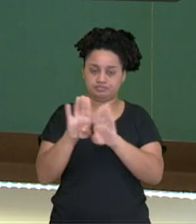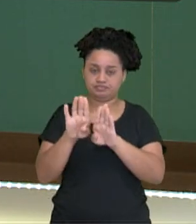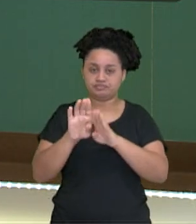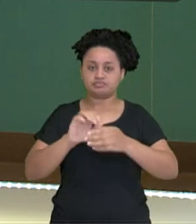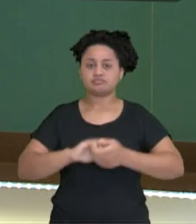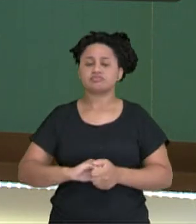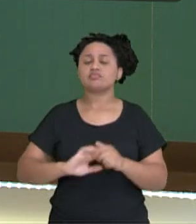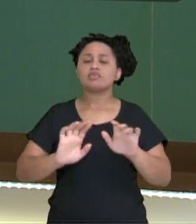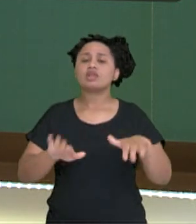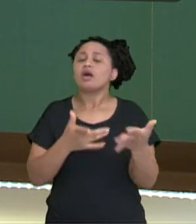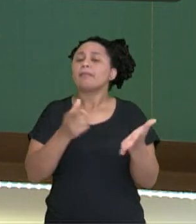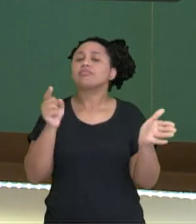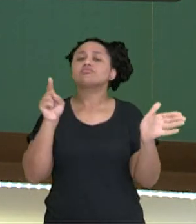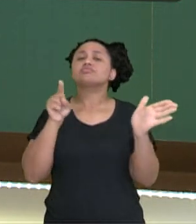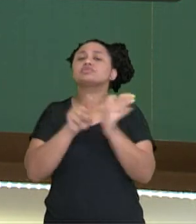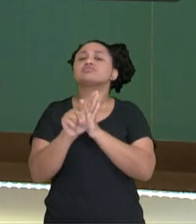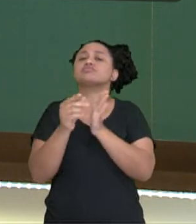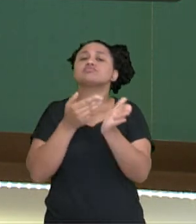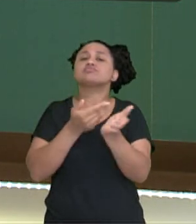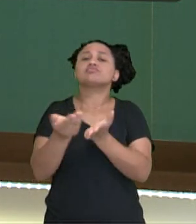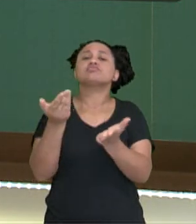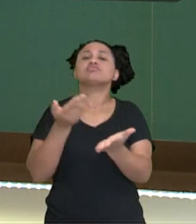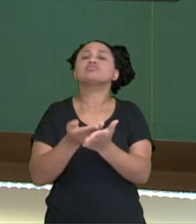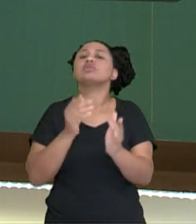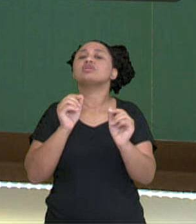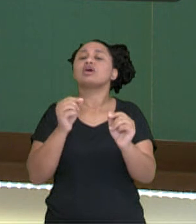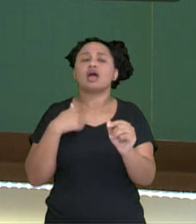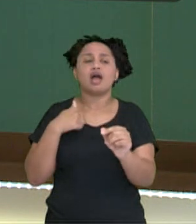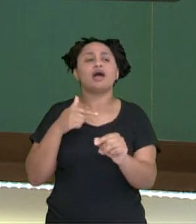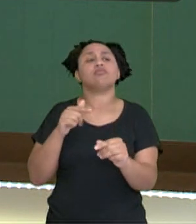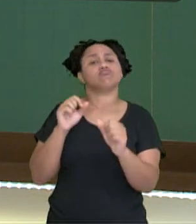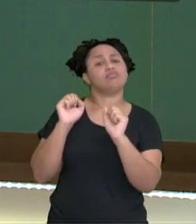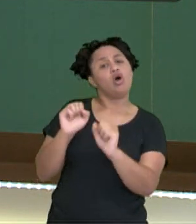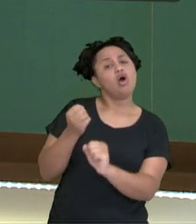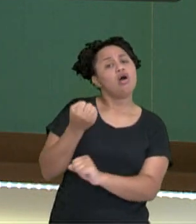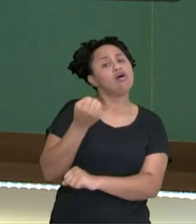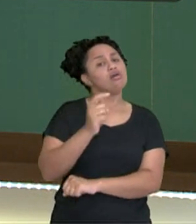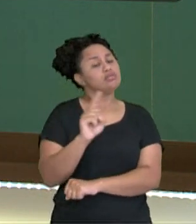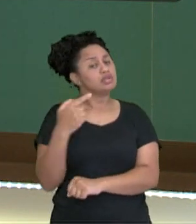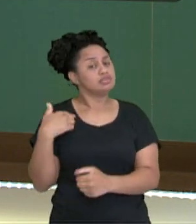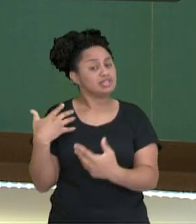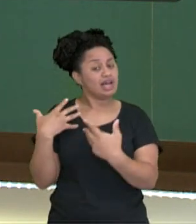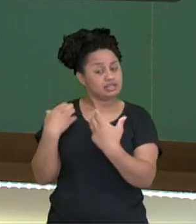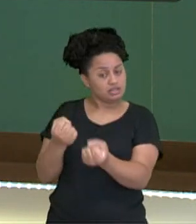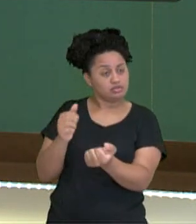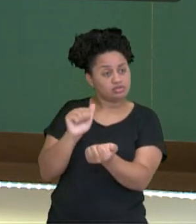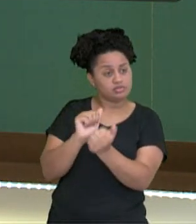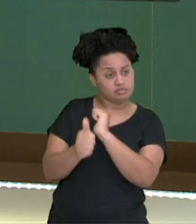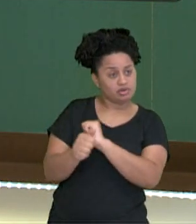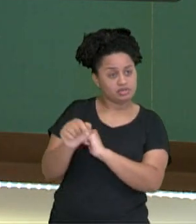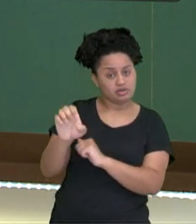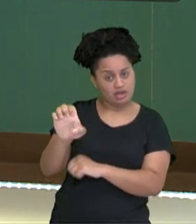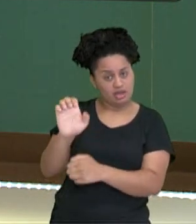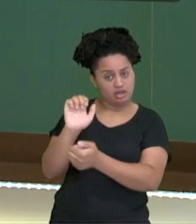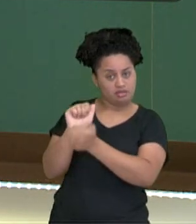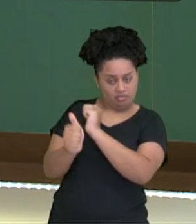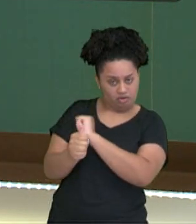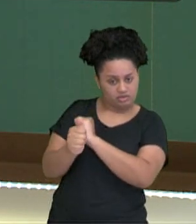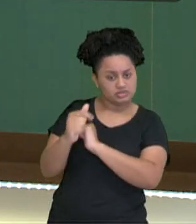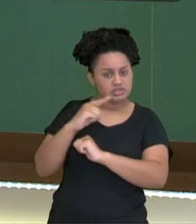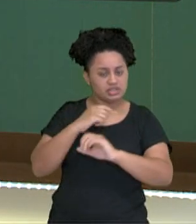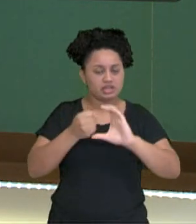Então, nossa pergunta inicial, né? Podem ou não ser considerados esportes? Os e-sports têm as